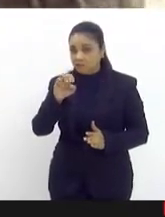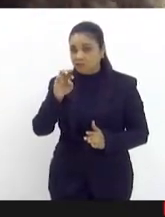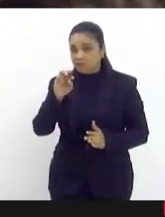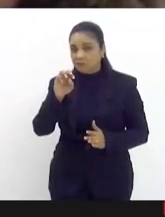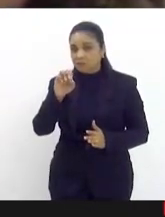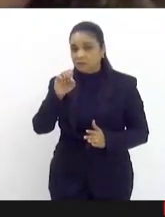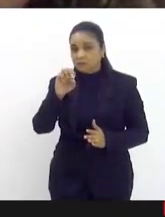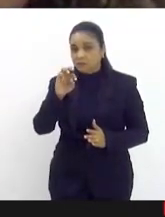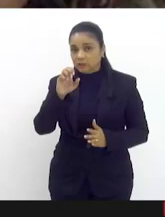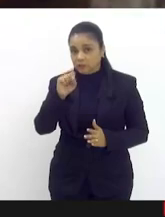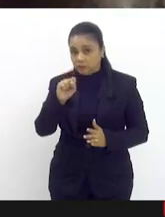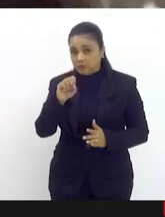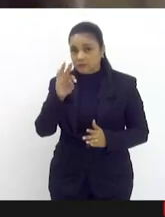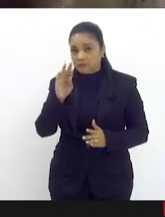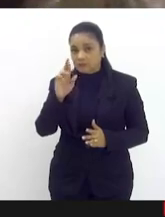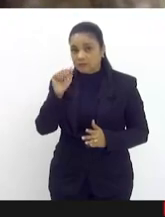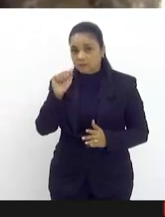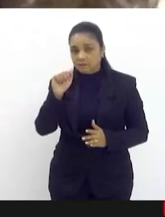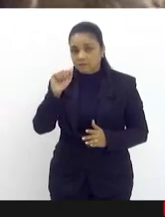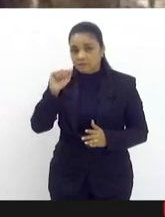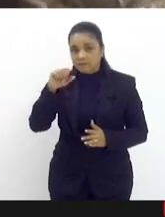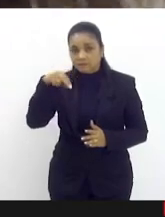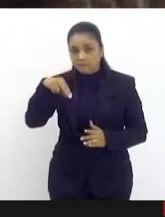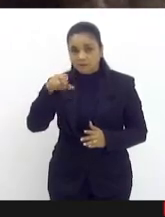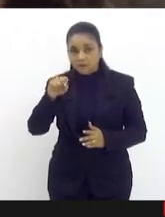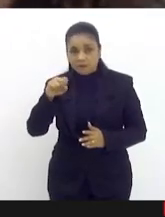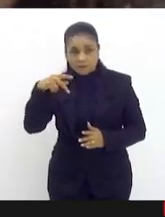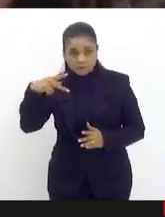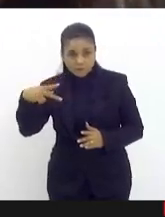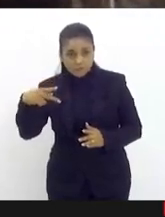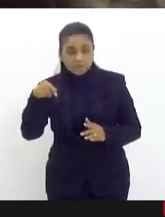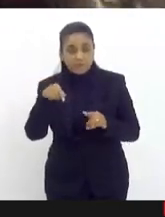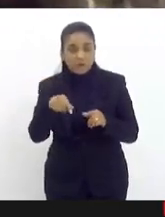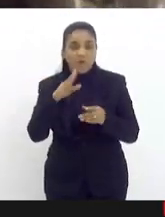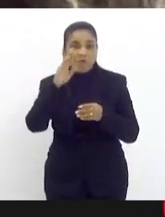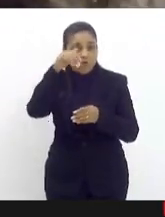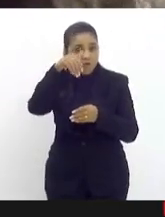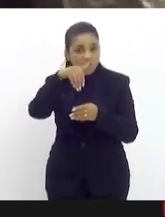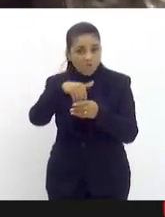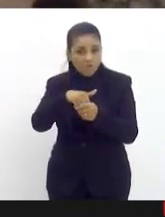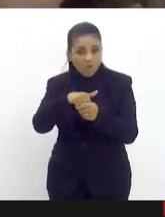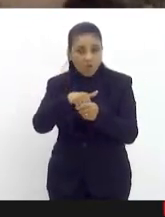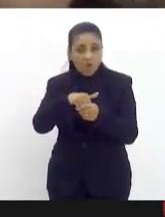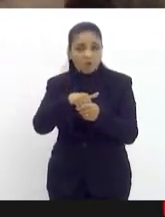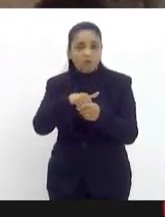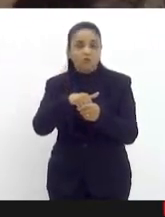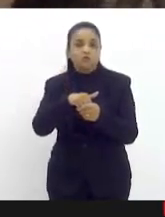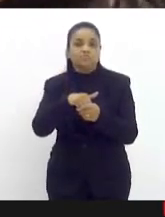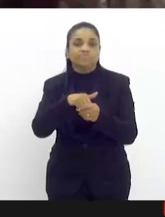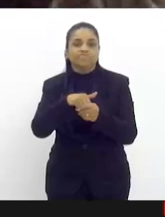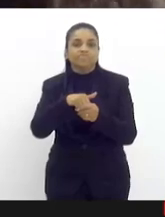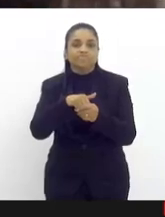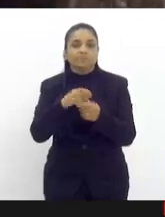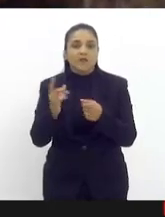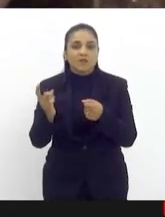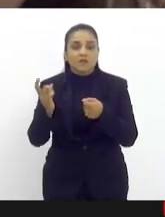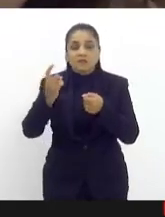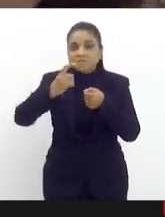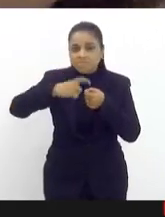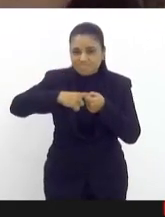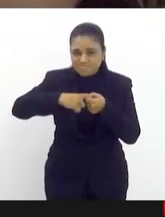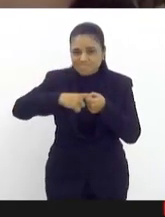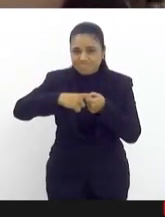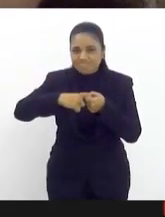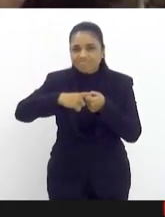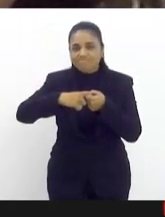hoje no conselheiro Adolfo Conde em abstenção. Então, gostaria de registrar esse voto e também registrar a informação